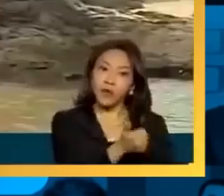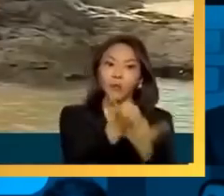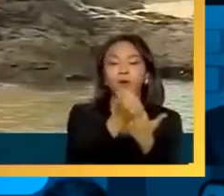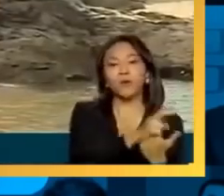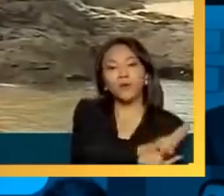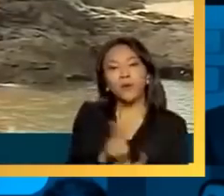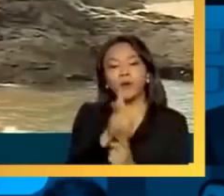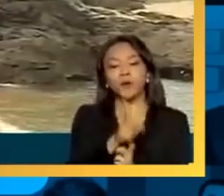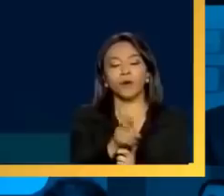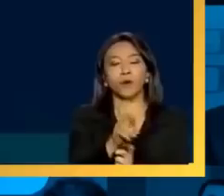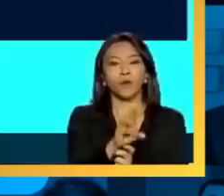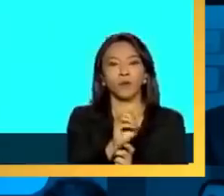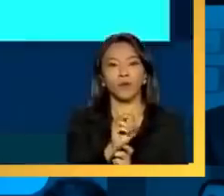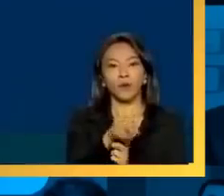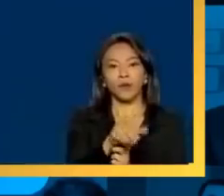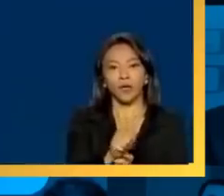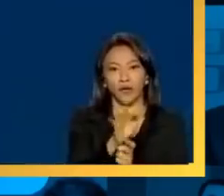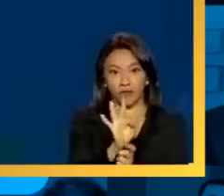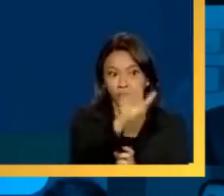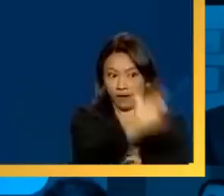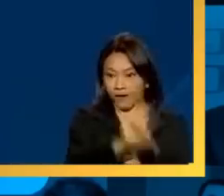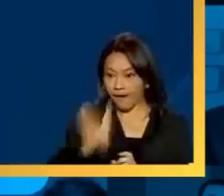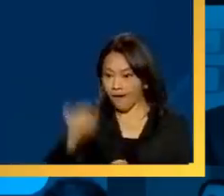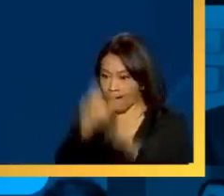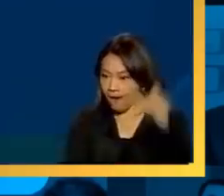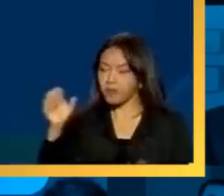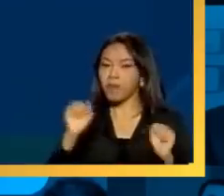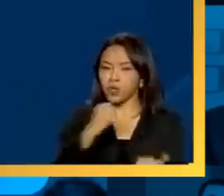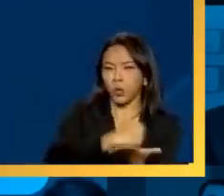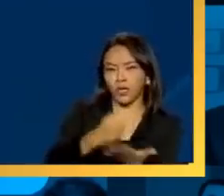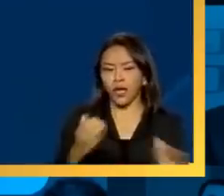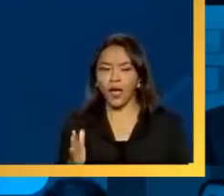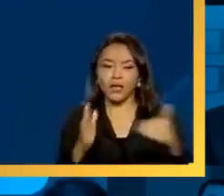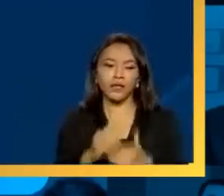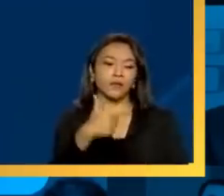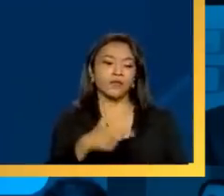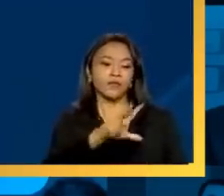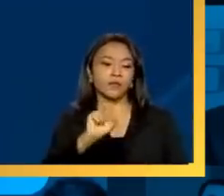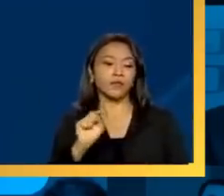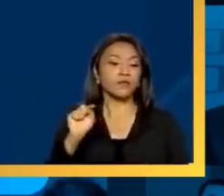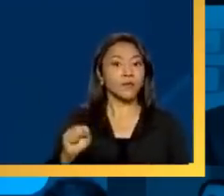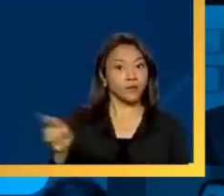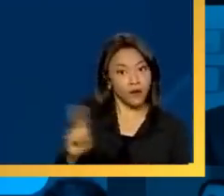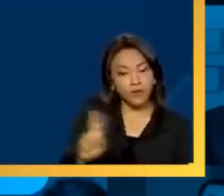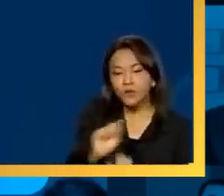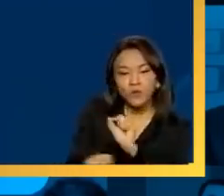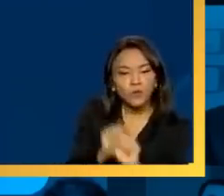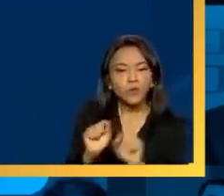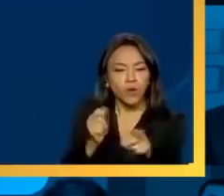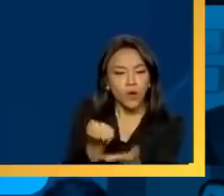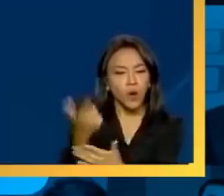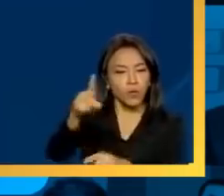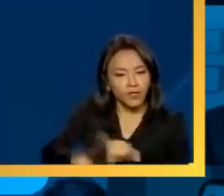Agricultura, o PRONAF. Cada pescador poderá contratar até 250 mil reais para compra de